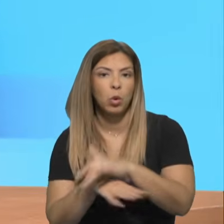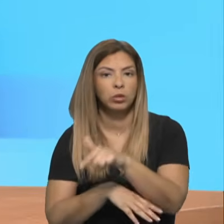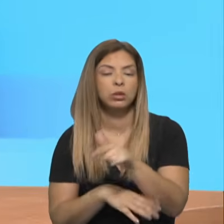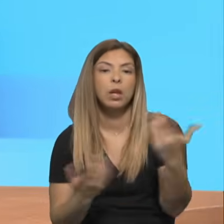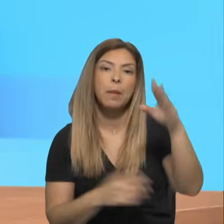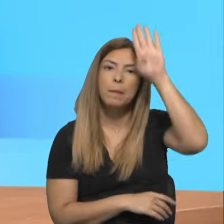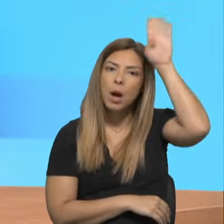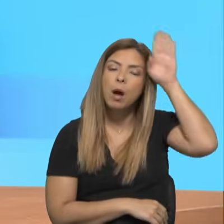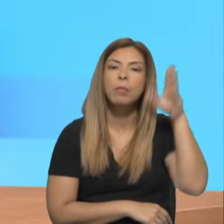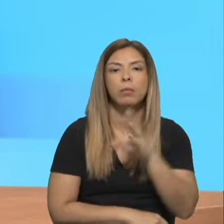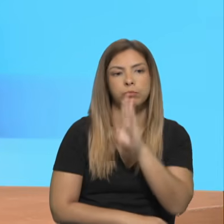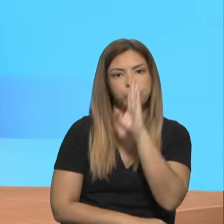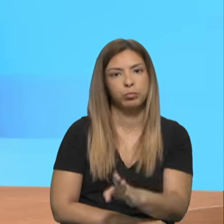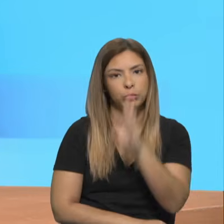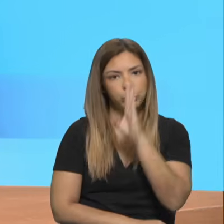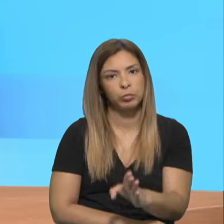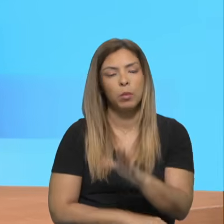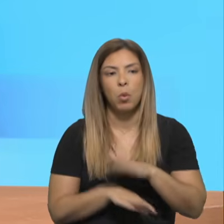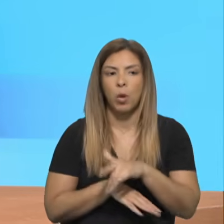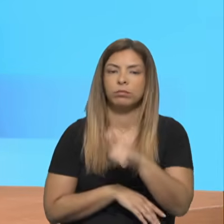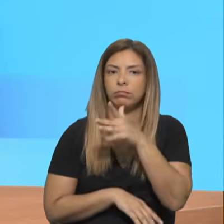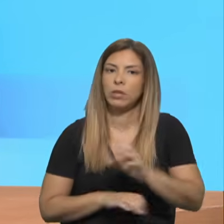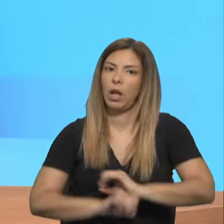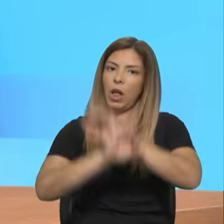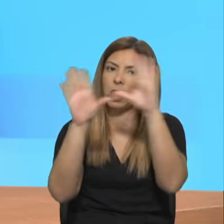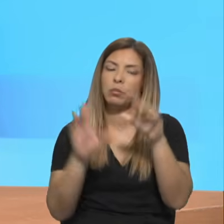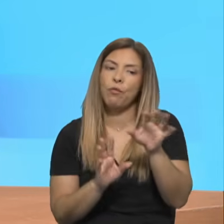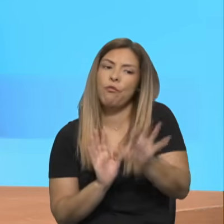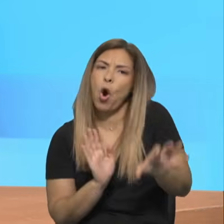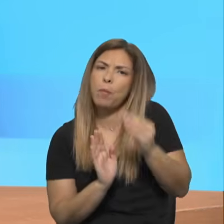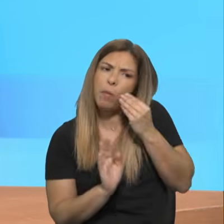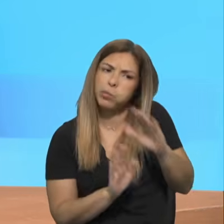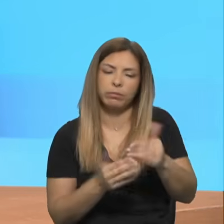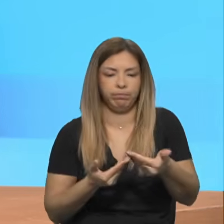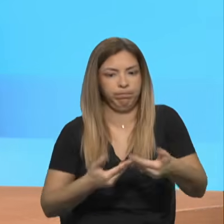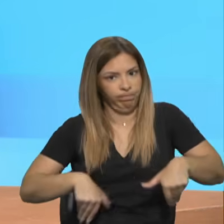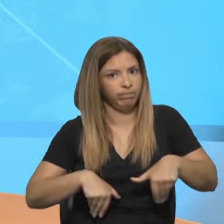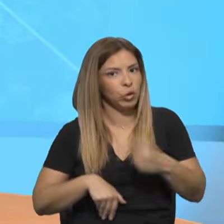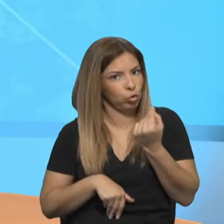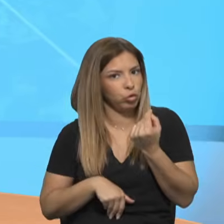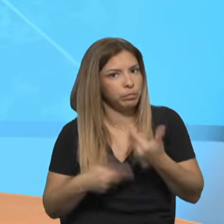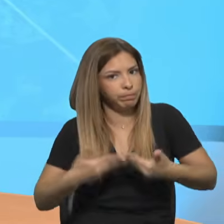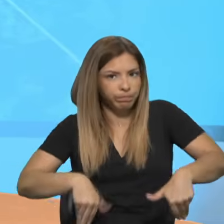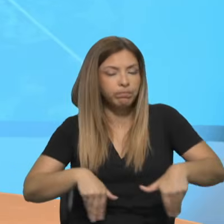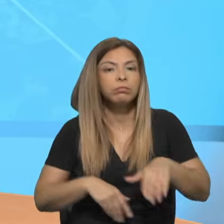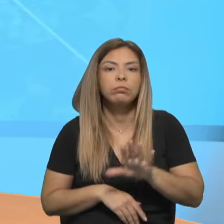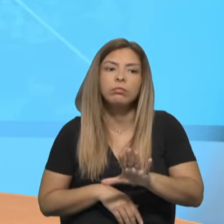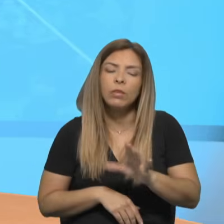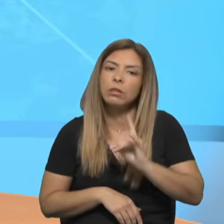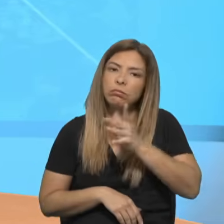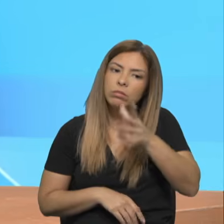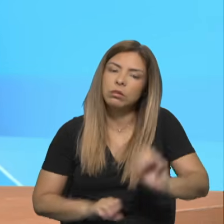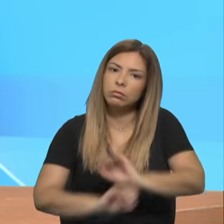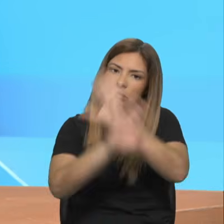forma muito clara, com o seu estilo discreto, prudente, mas muito claro.